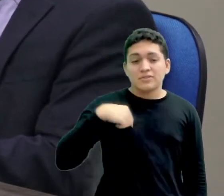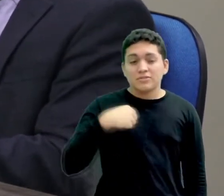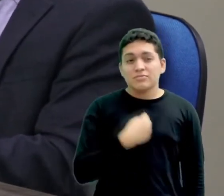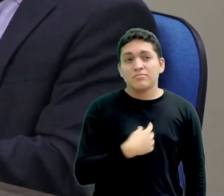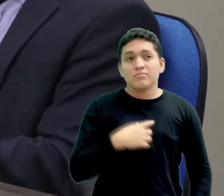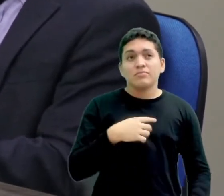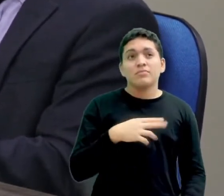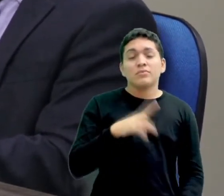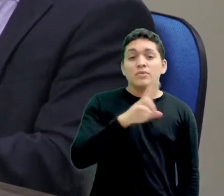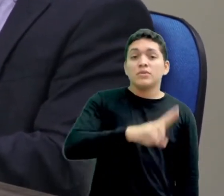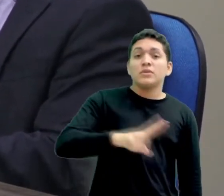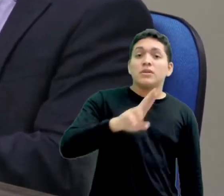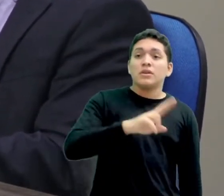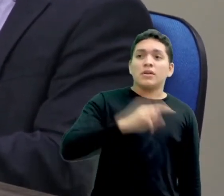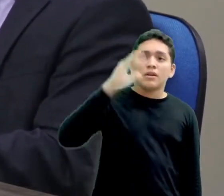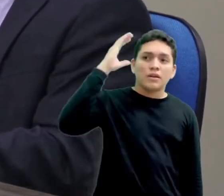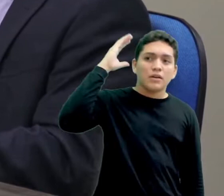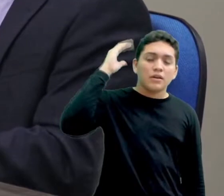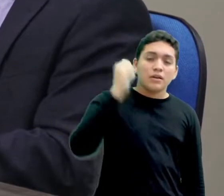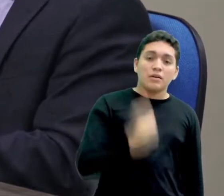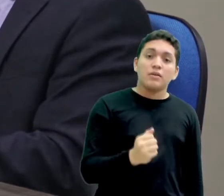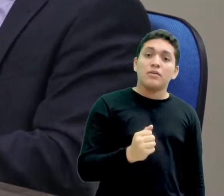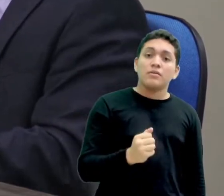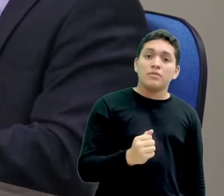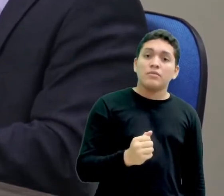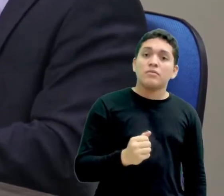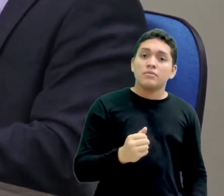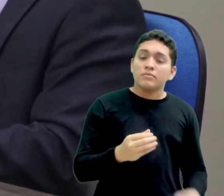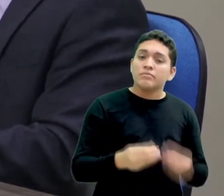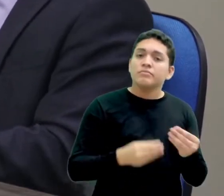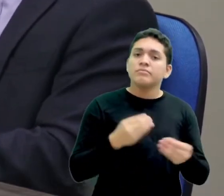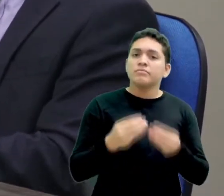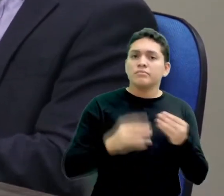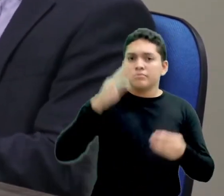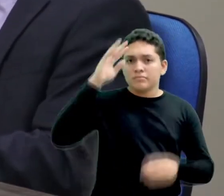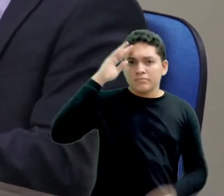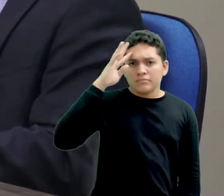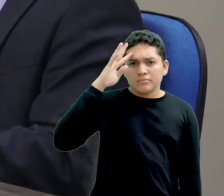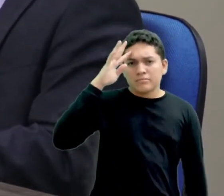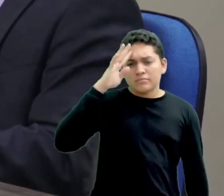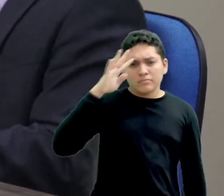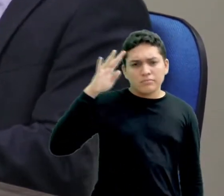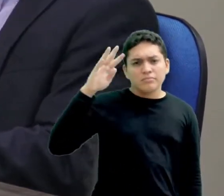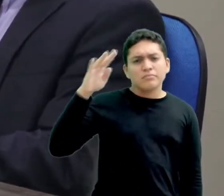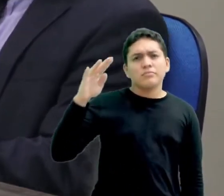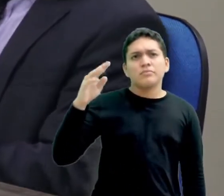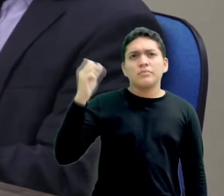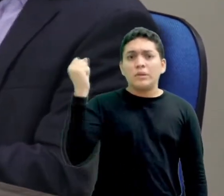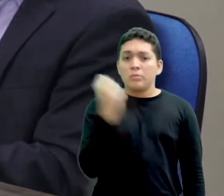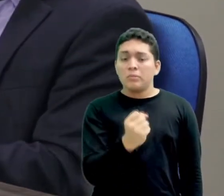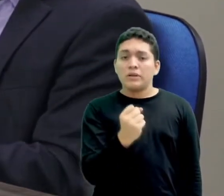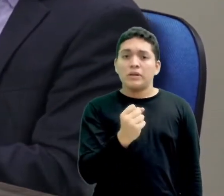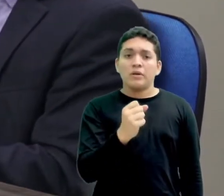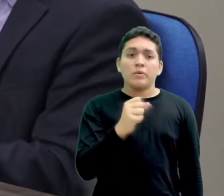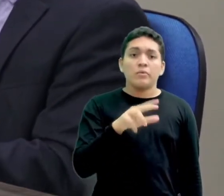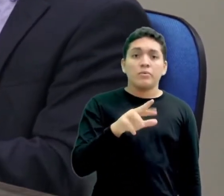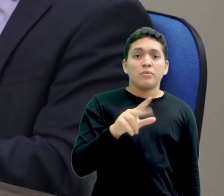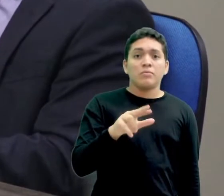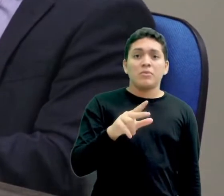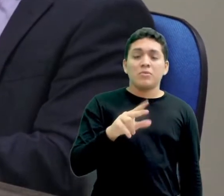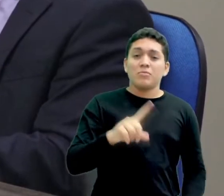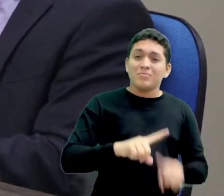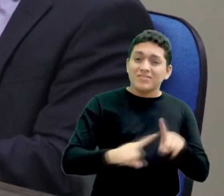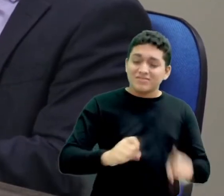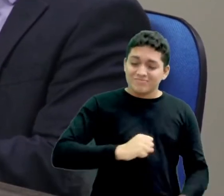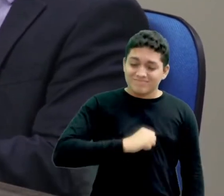pegar no caso do Caim, ele poderia, vamos imaginar um Caim legalista, ele não mataria o seu irmão, mas ele estava odioso e com